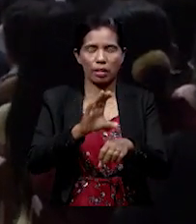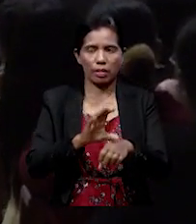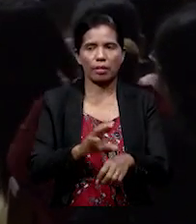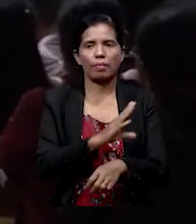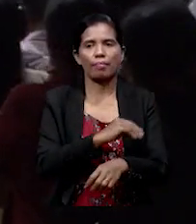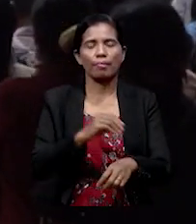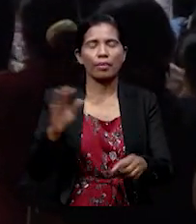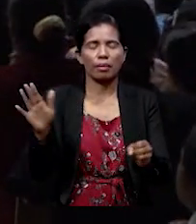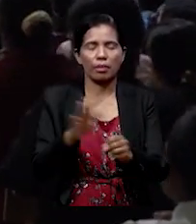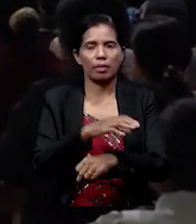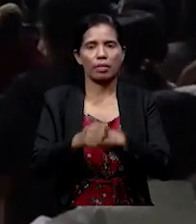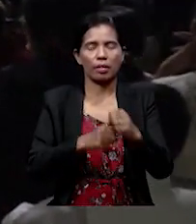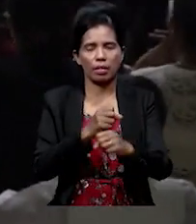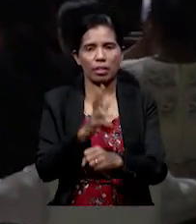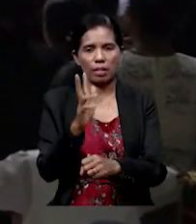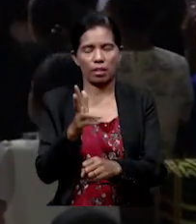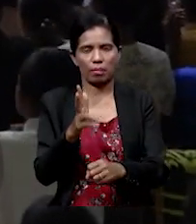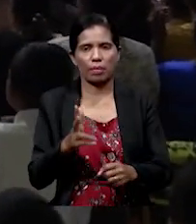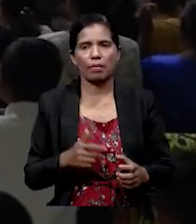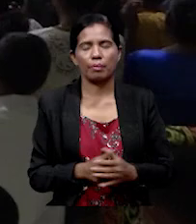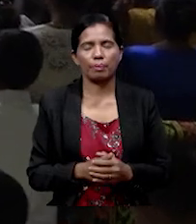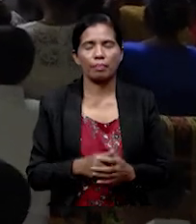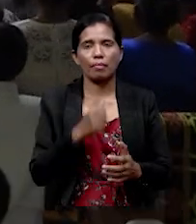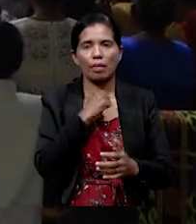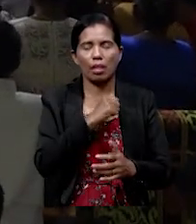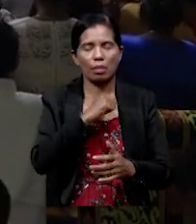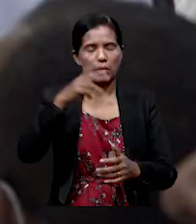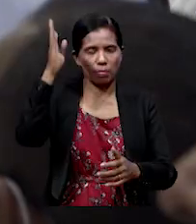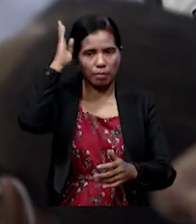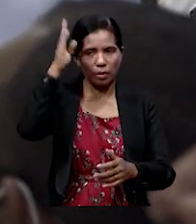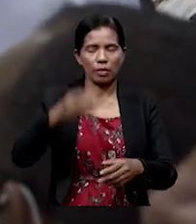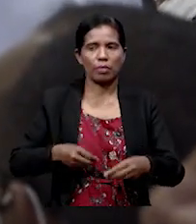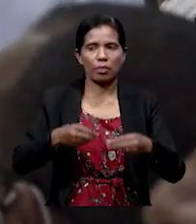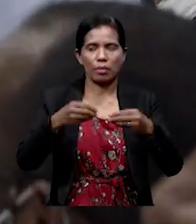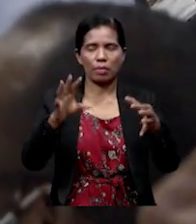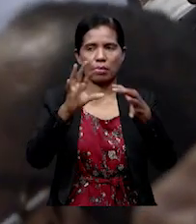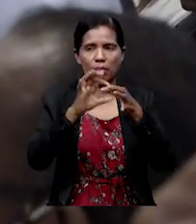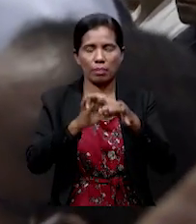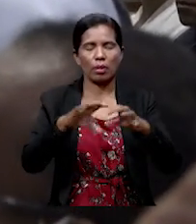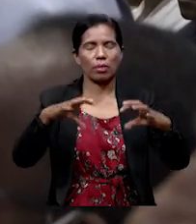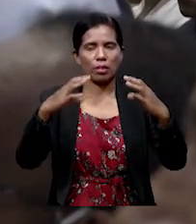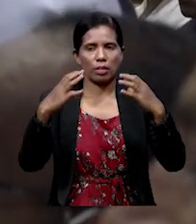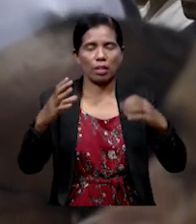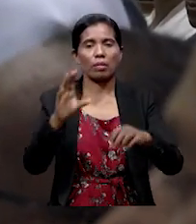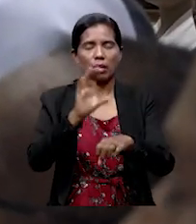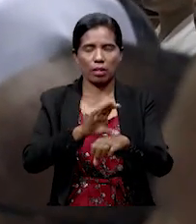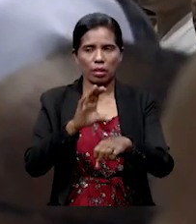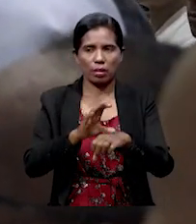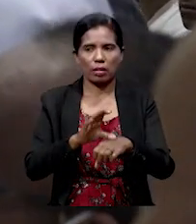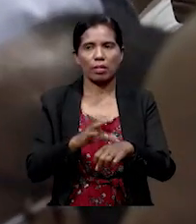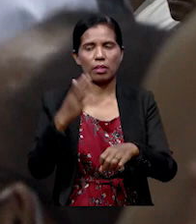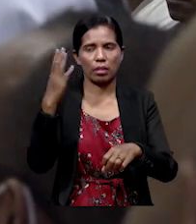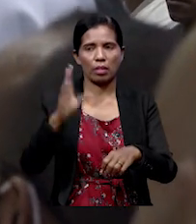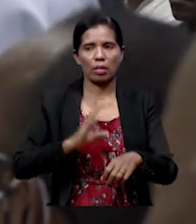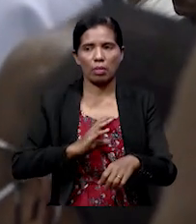nebe kompletau na tinang tolnolo. Alende ne, Arcebispo Dom Virgilio Mos, fopose ba membro Konselio Pastoral, Paroquia Maria Auxiliadora